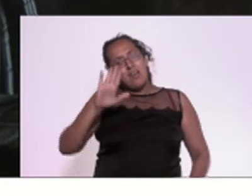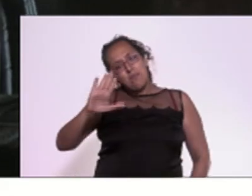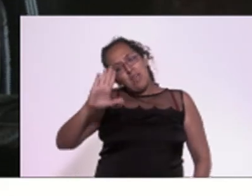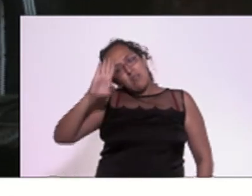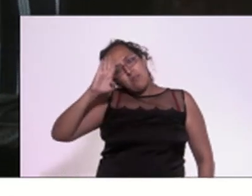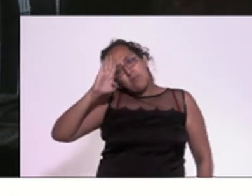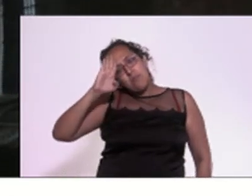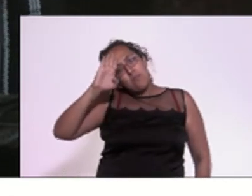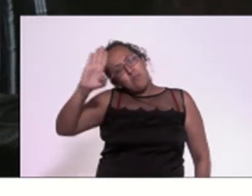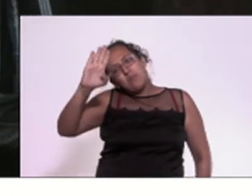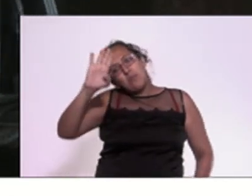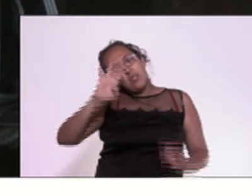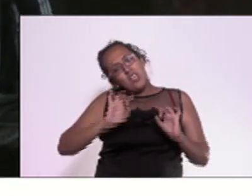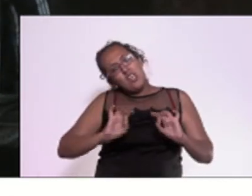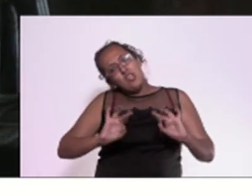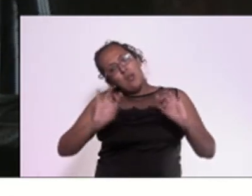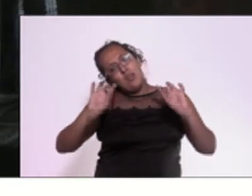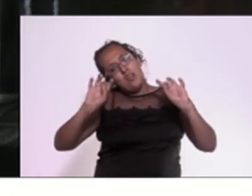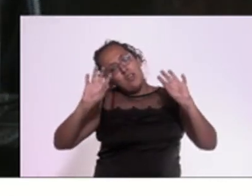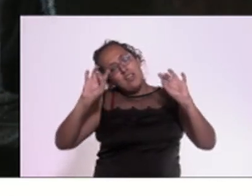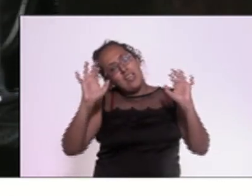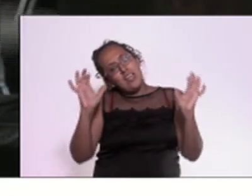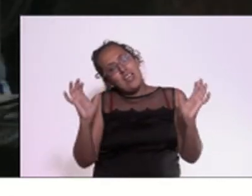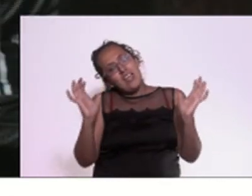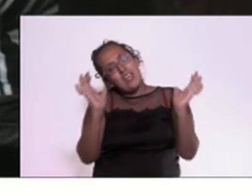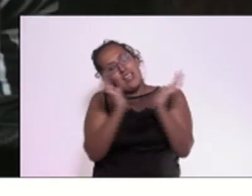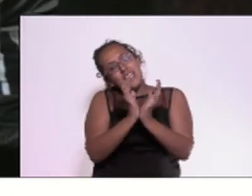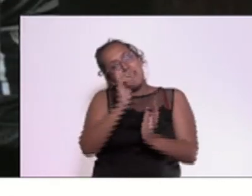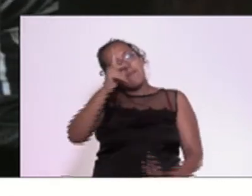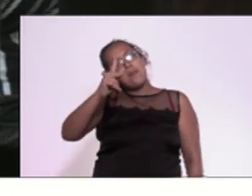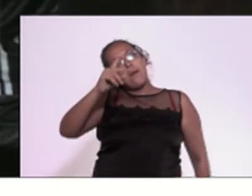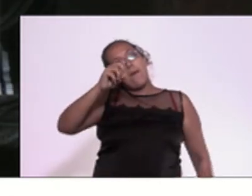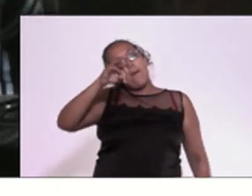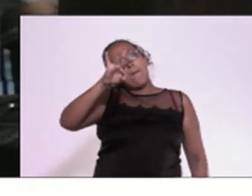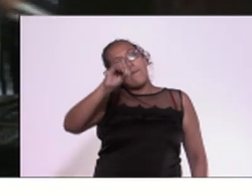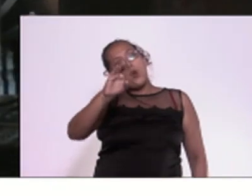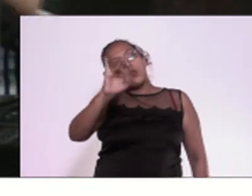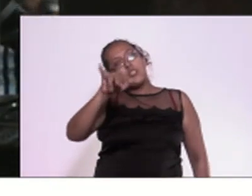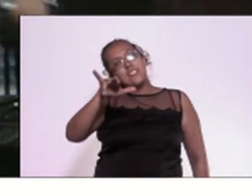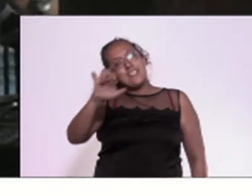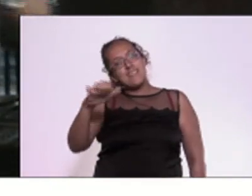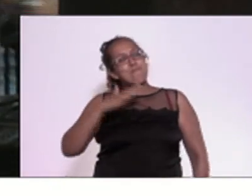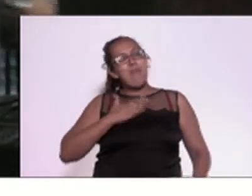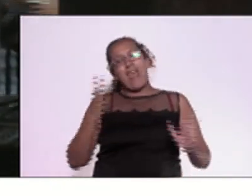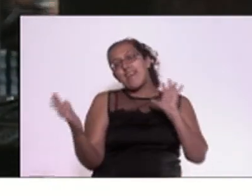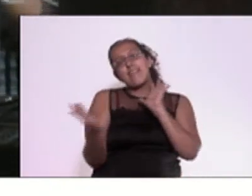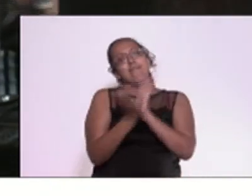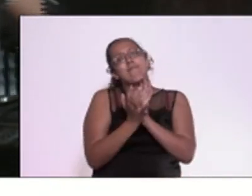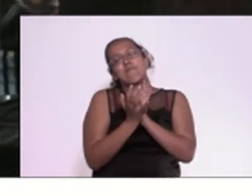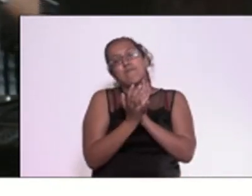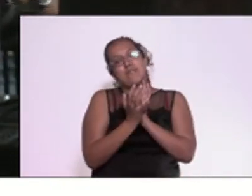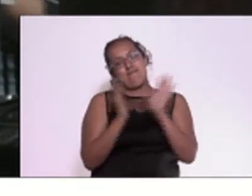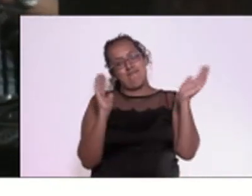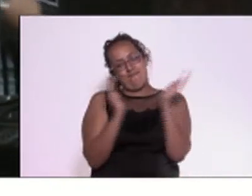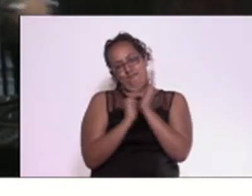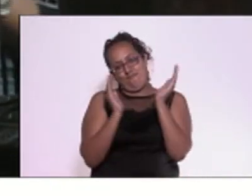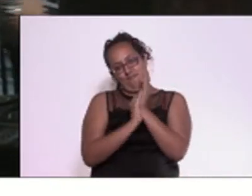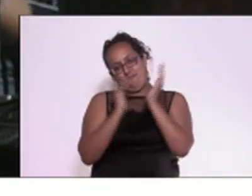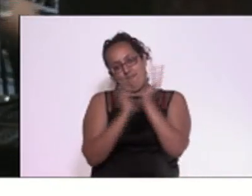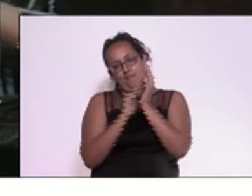com o 2001 escrito na casca. Meses depois entrou no ar pela Rede Globo a novela Cuca Legal. A abertura